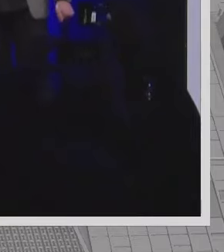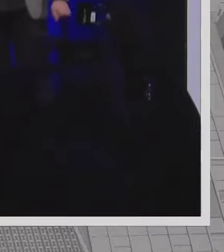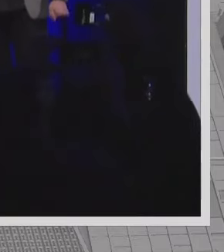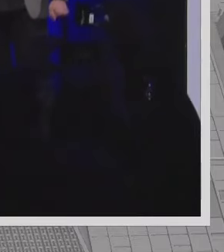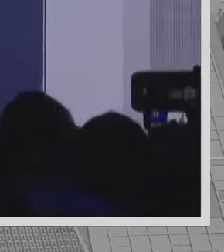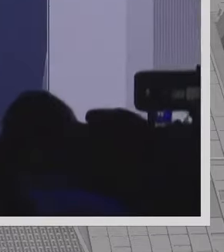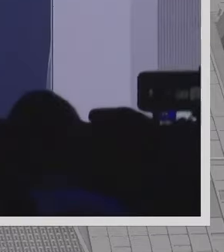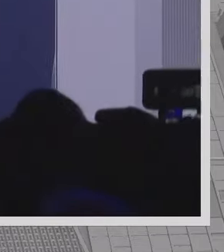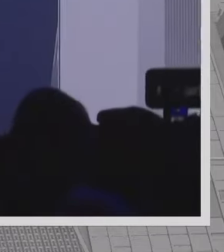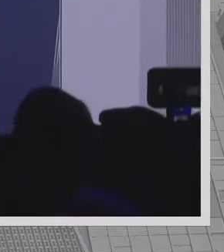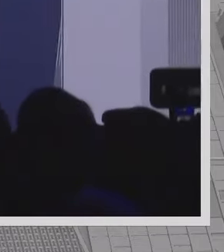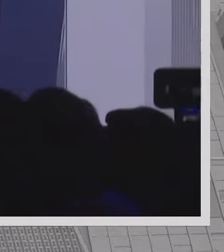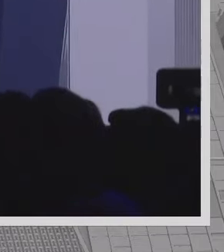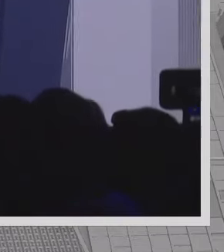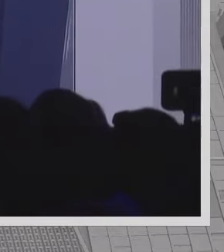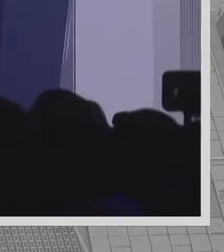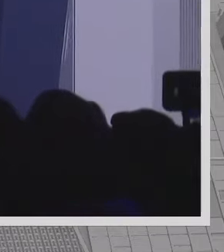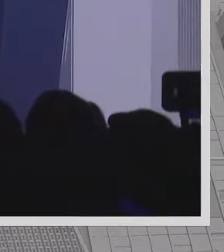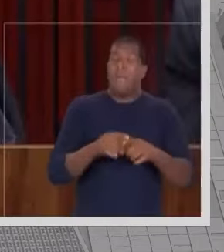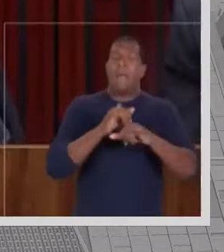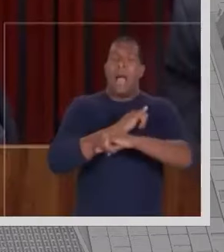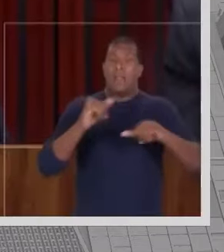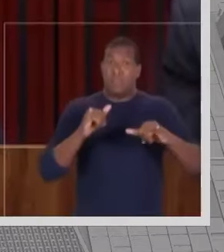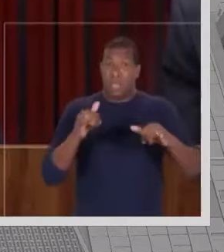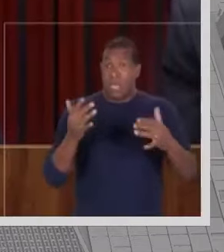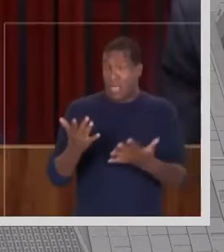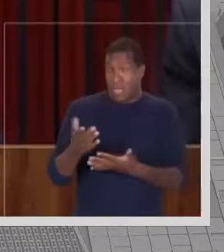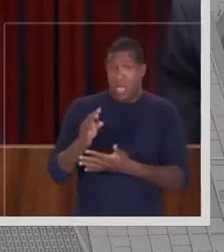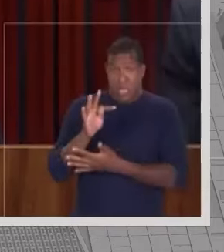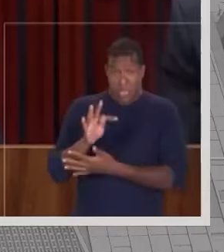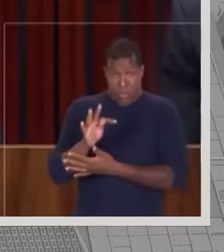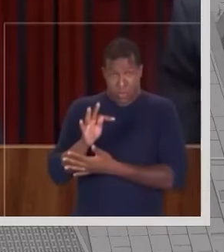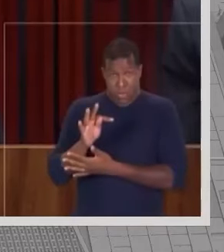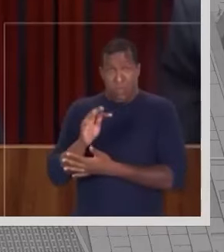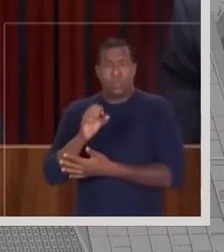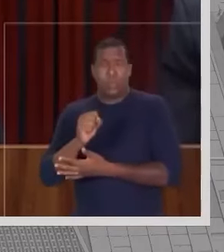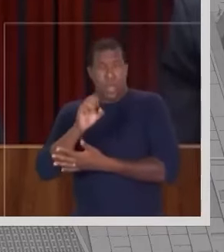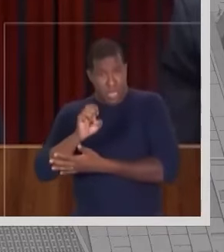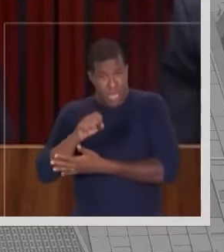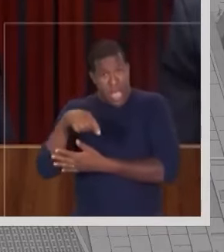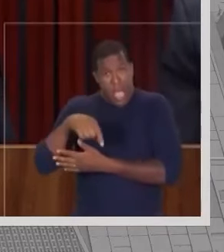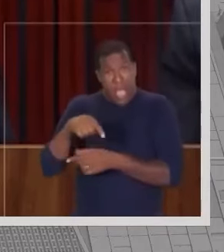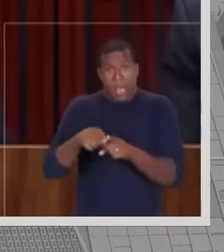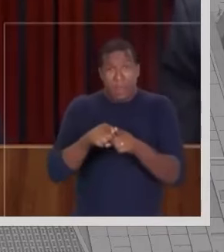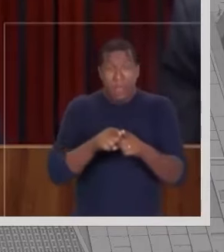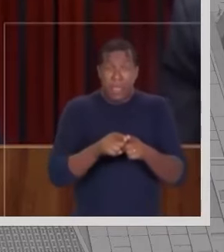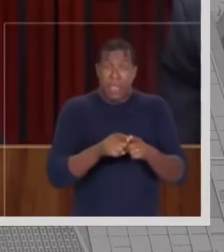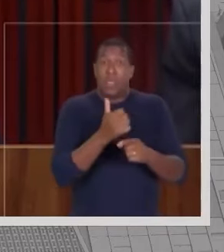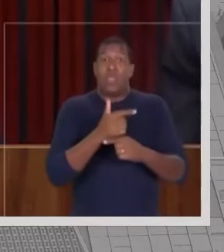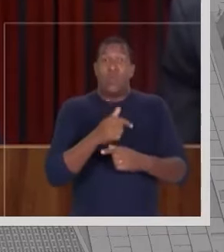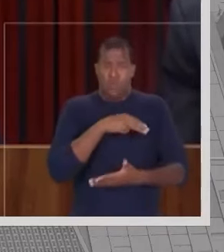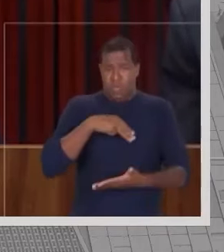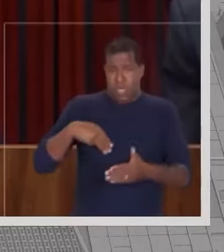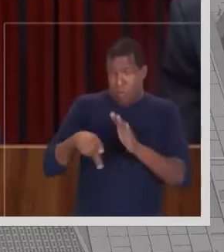é disseminar conteúdo de pedofilia, eu acho que ninguém vai achar que você banir essa conta